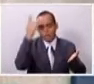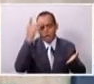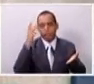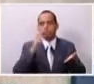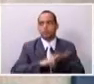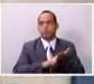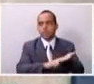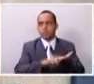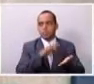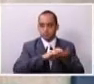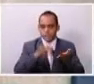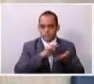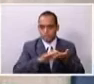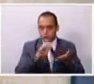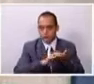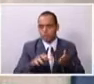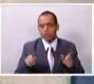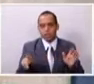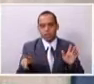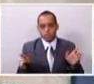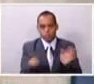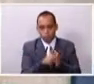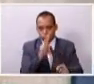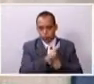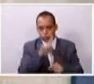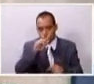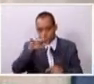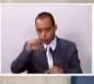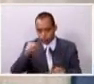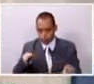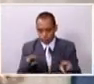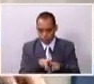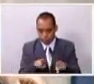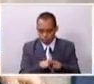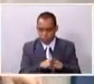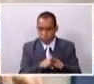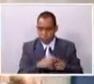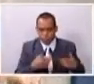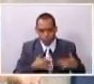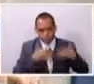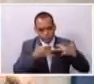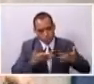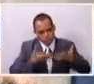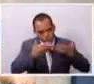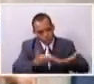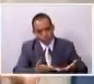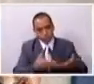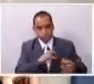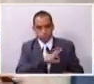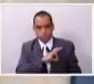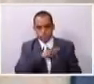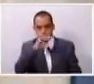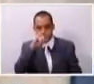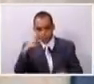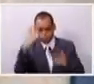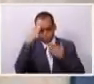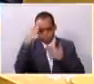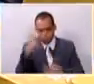Porto e ao senhor comandante da Guarda Civil, inspetor Gilson Menezes, pela nossa solidariedade à GCM de São Paulo. Muito obrigado.